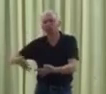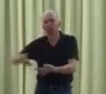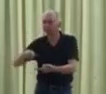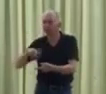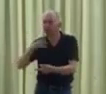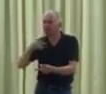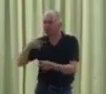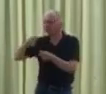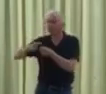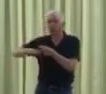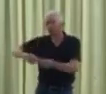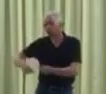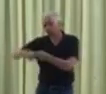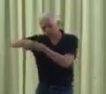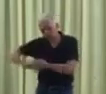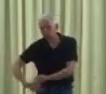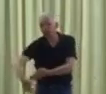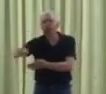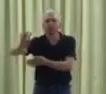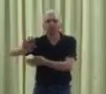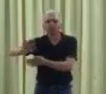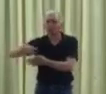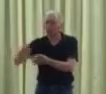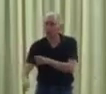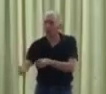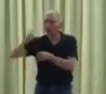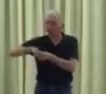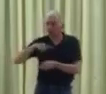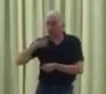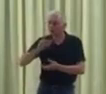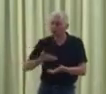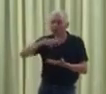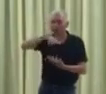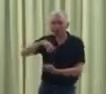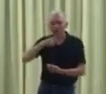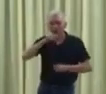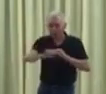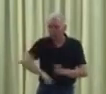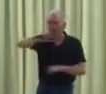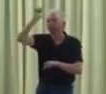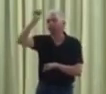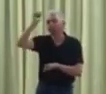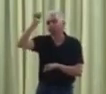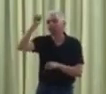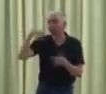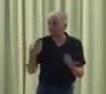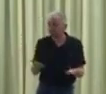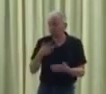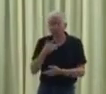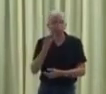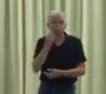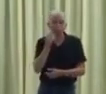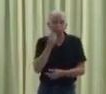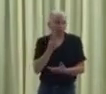uma nova geração que viria para, enfim, viver a Terra transformada. E, obviamente,